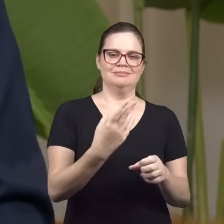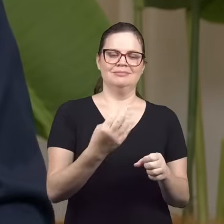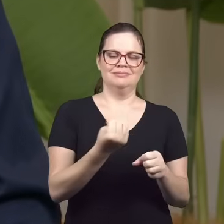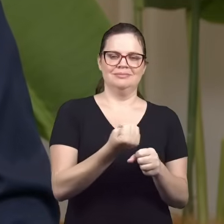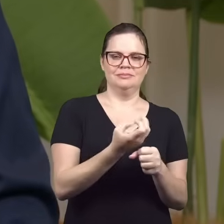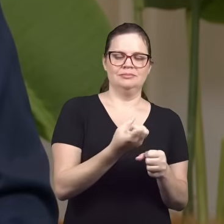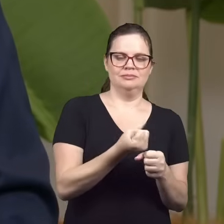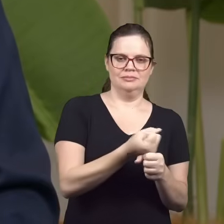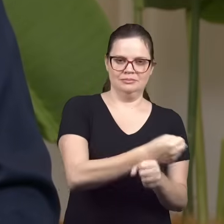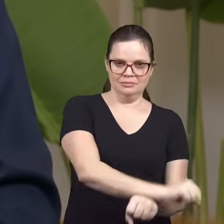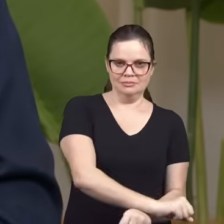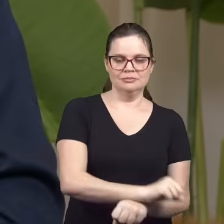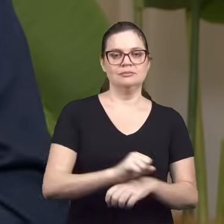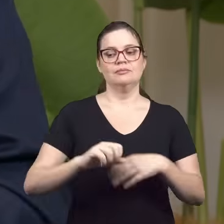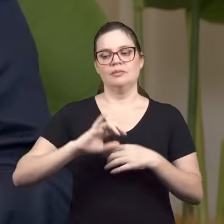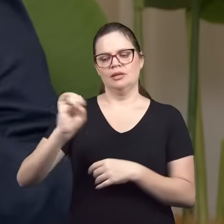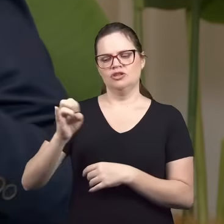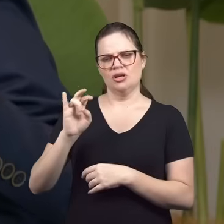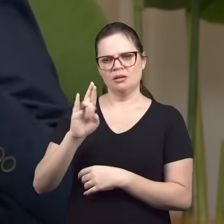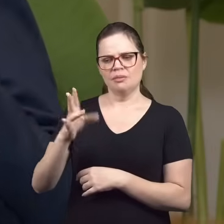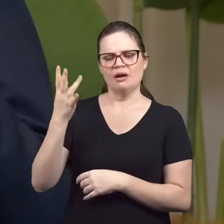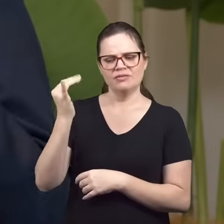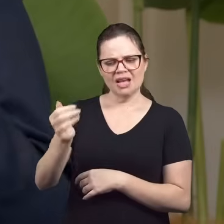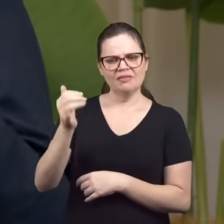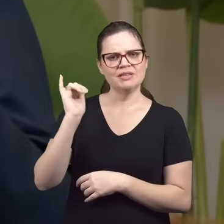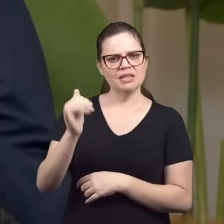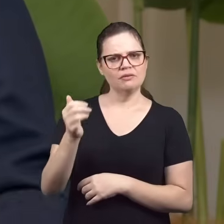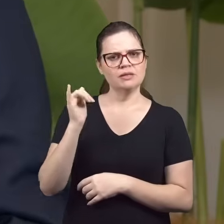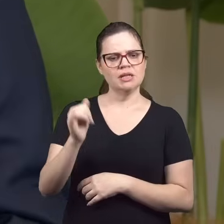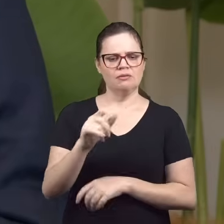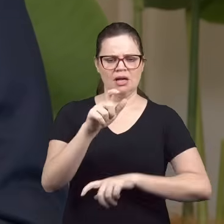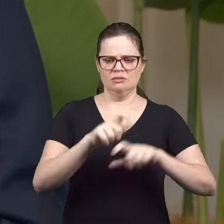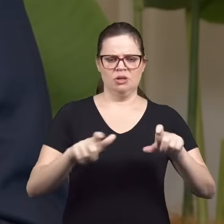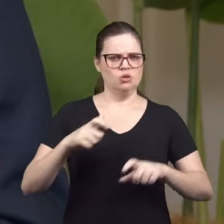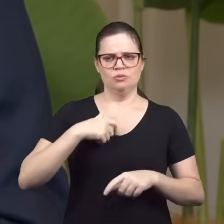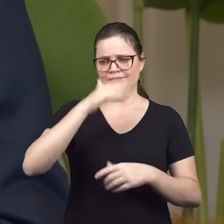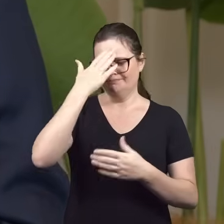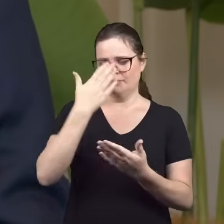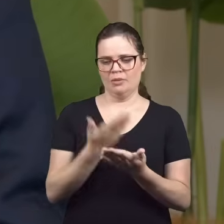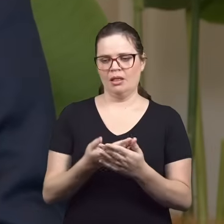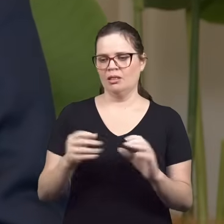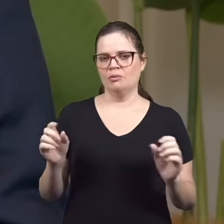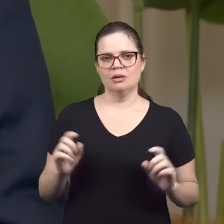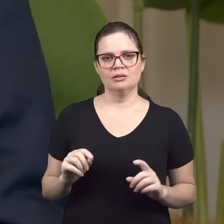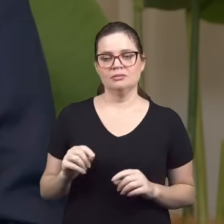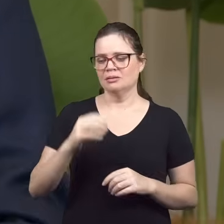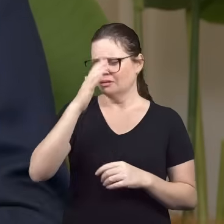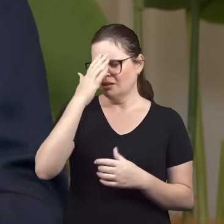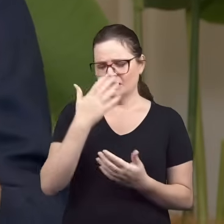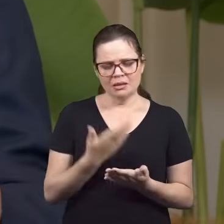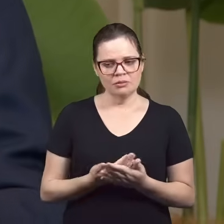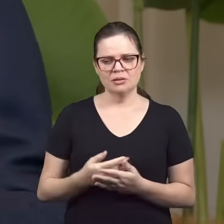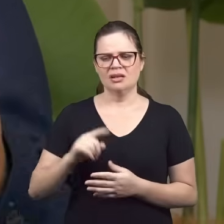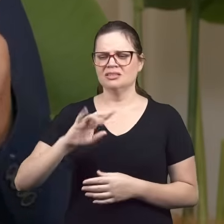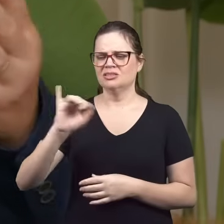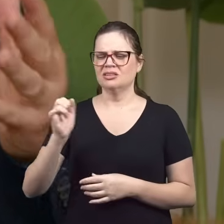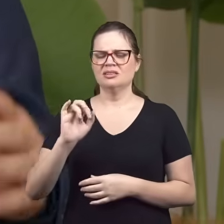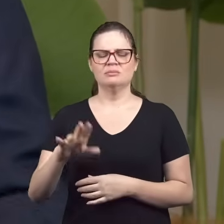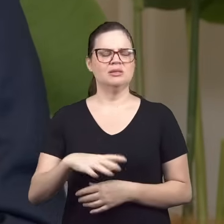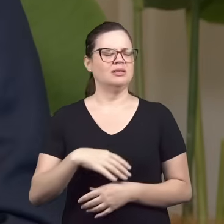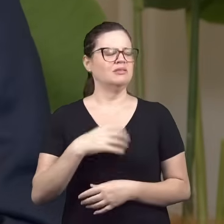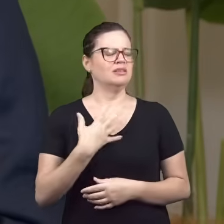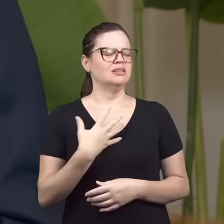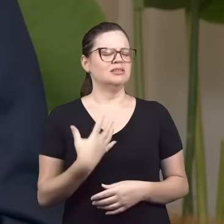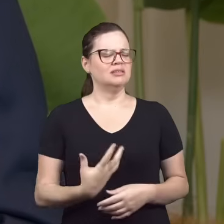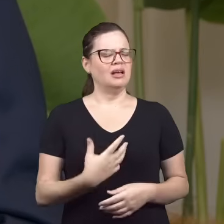nessa profecia. Jeremias estava até mesmo desanimado, né, sofrendo,